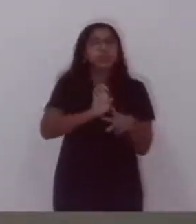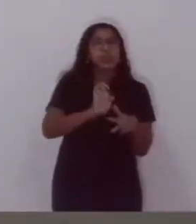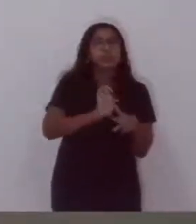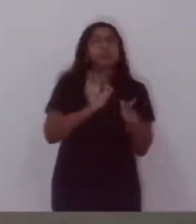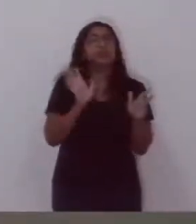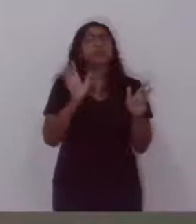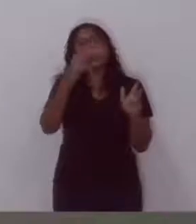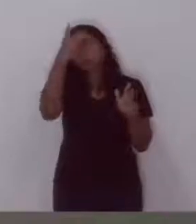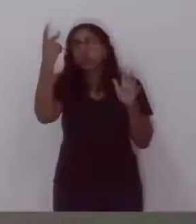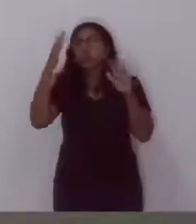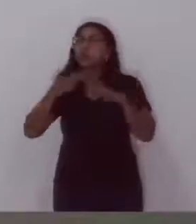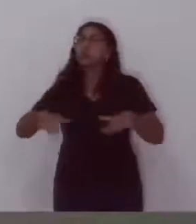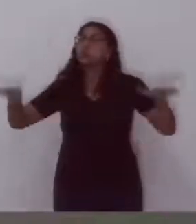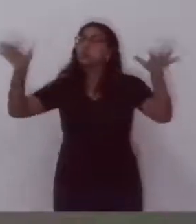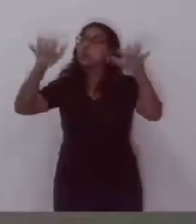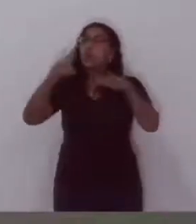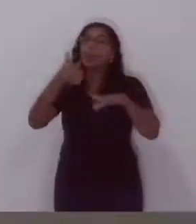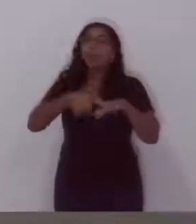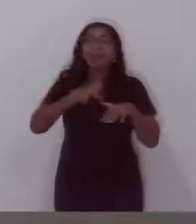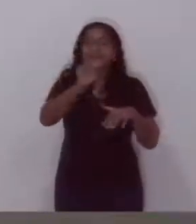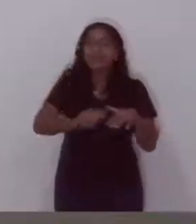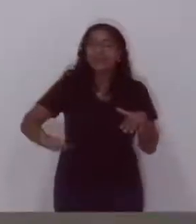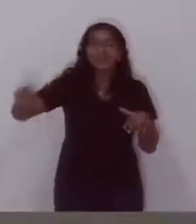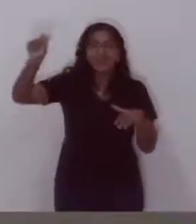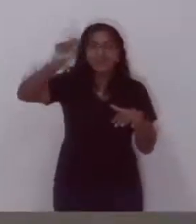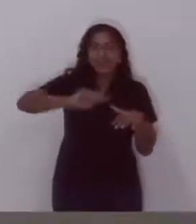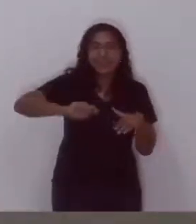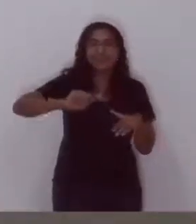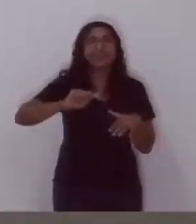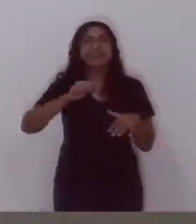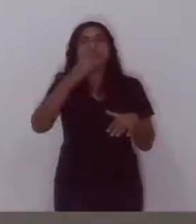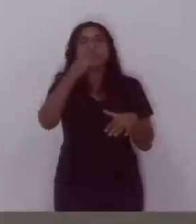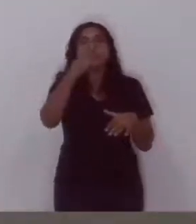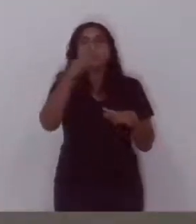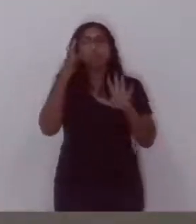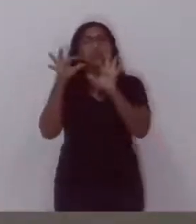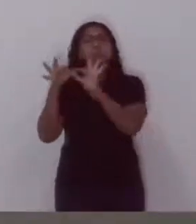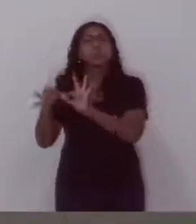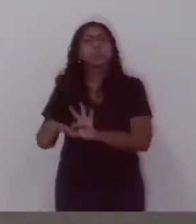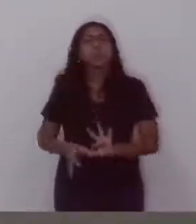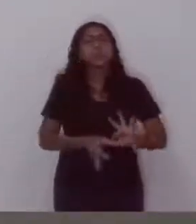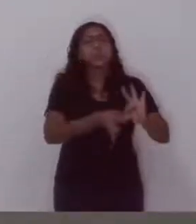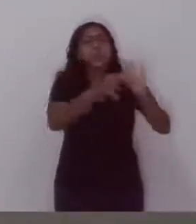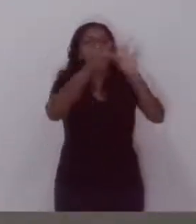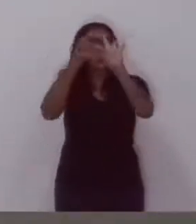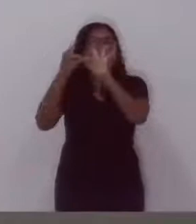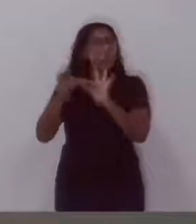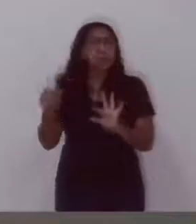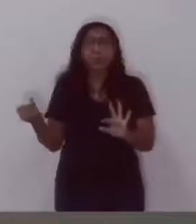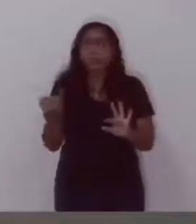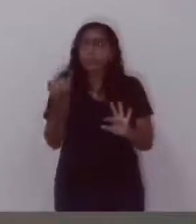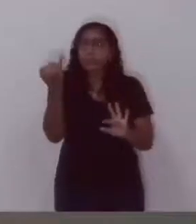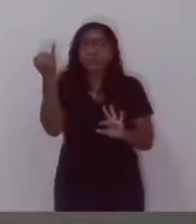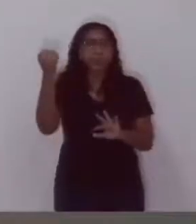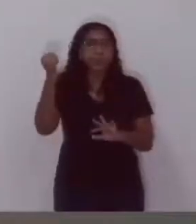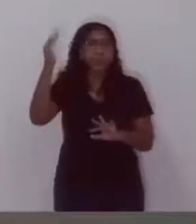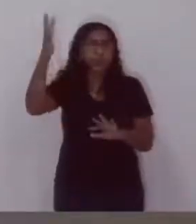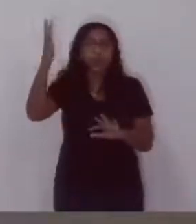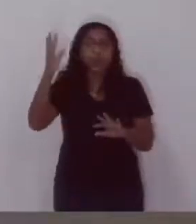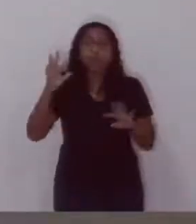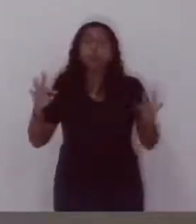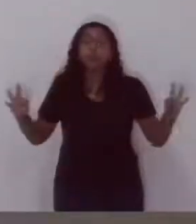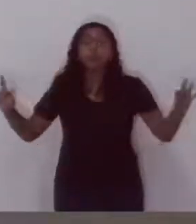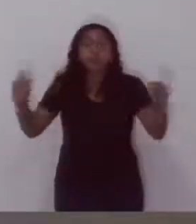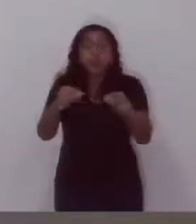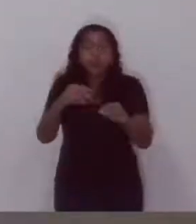as entidades aqui de classe, como nós acabamos de falar. A união é mais importante num momento como esse. Se todos realmente amam a cidade, nós